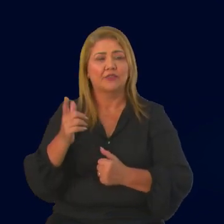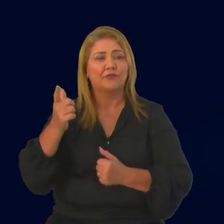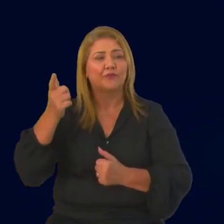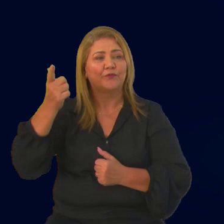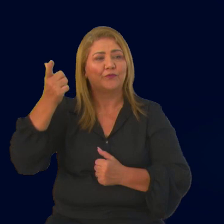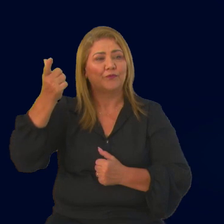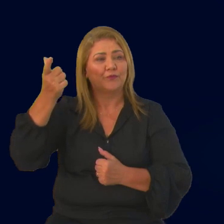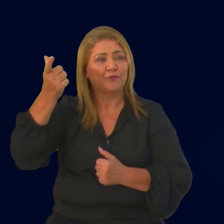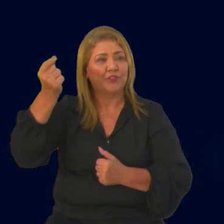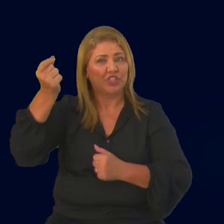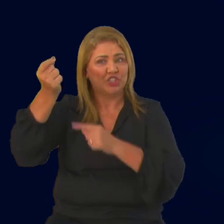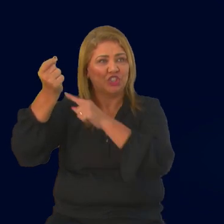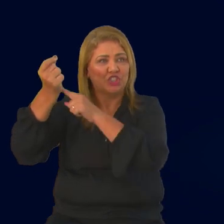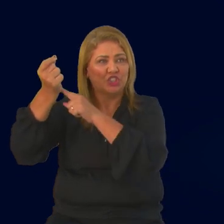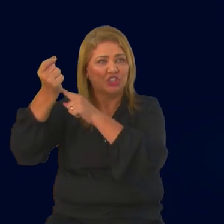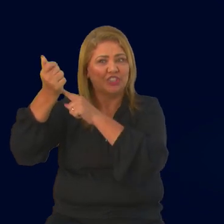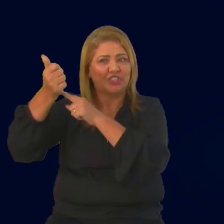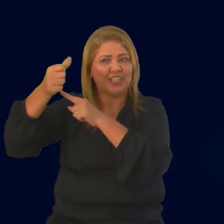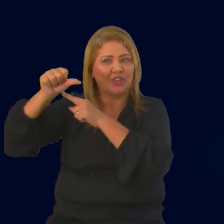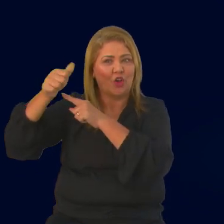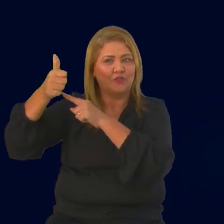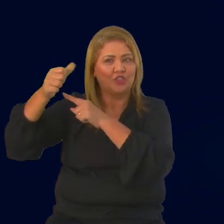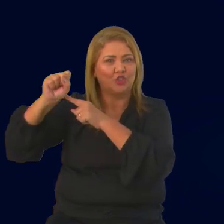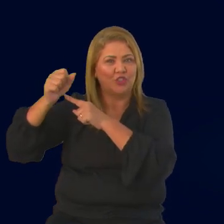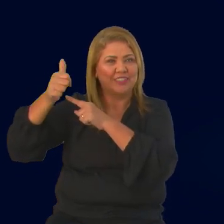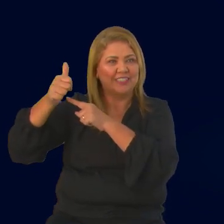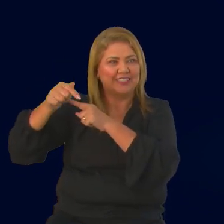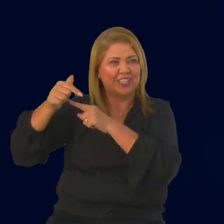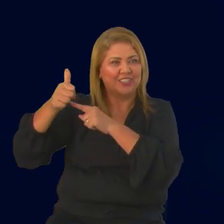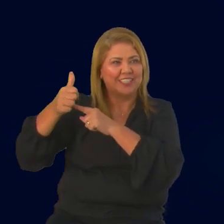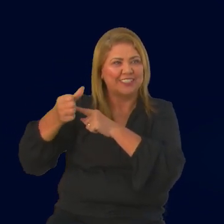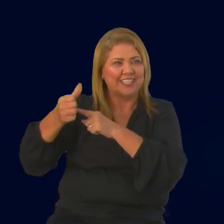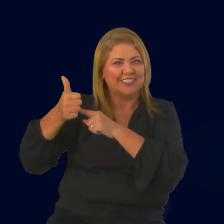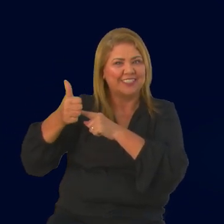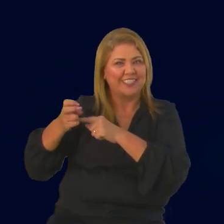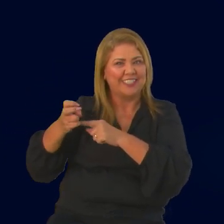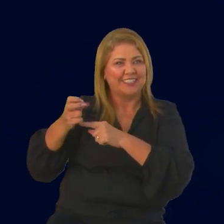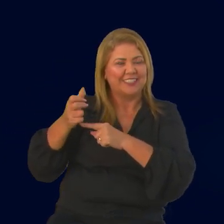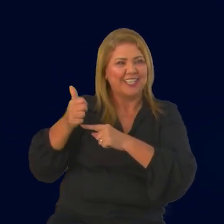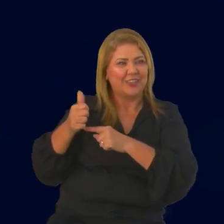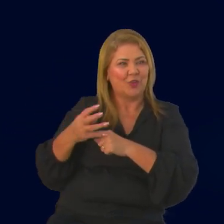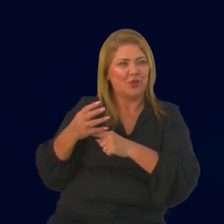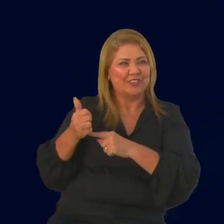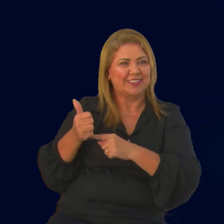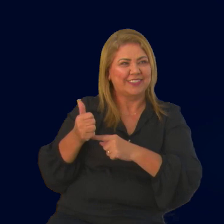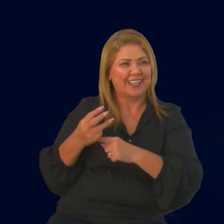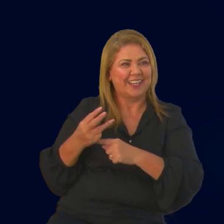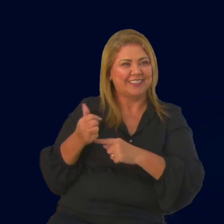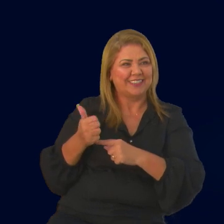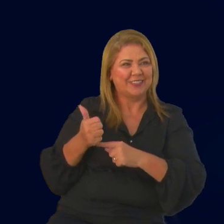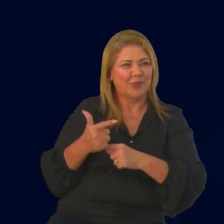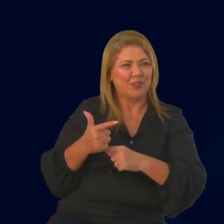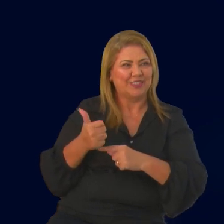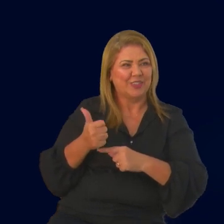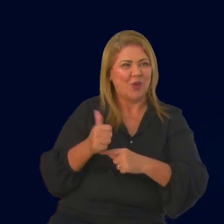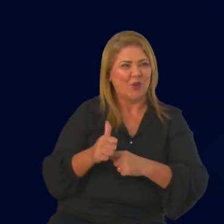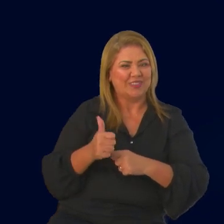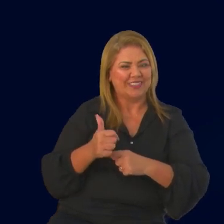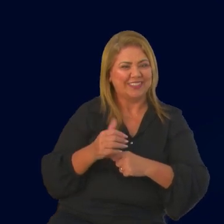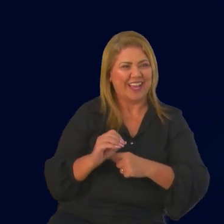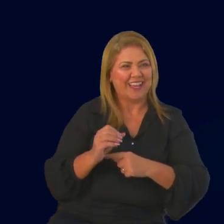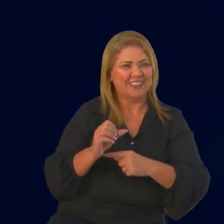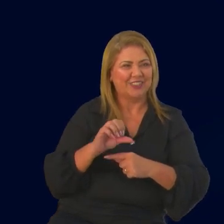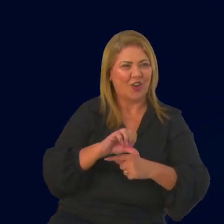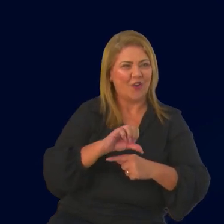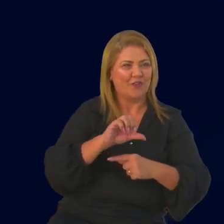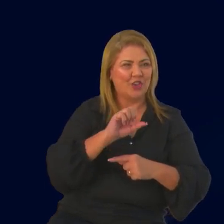sim te ajudar efetivamente. Porque quando nós fazemos contagens decrescentes, nós ativamos o cérebro, o hemisfério